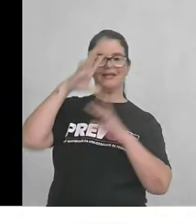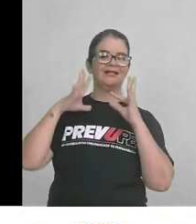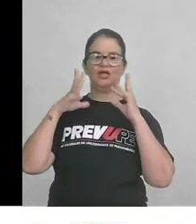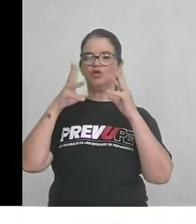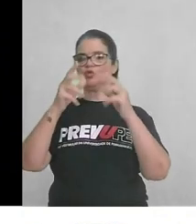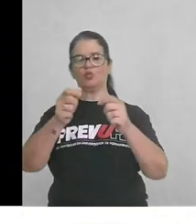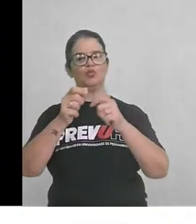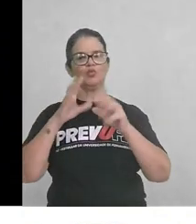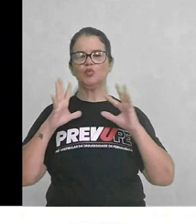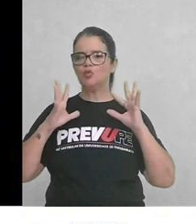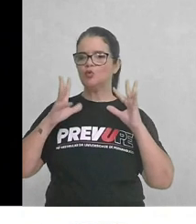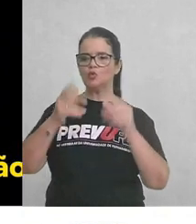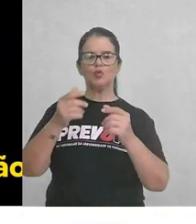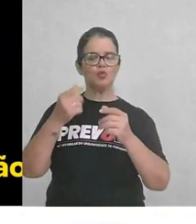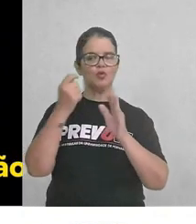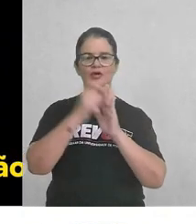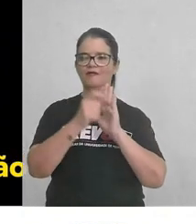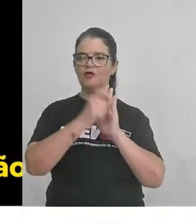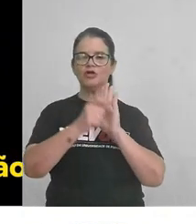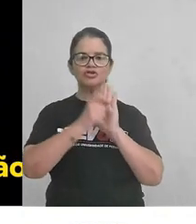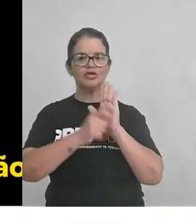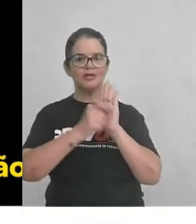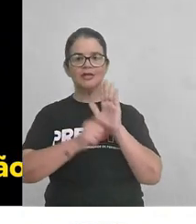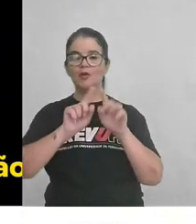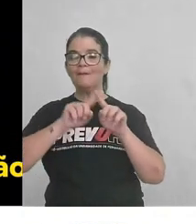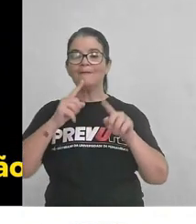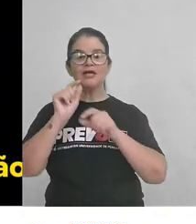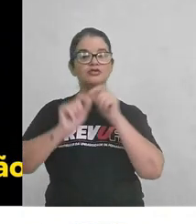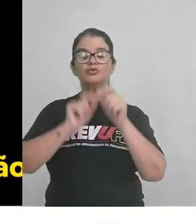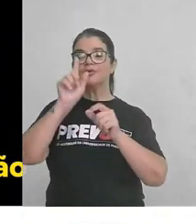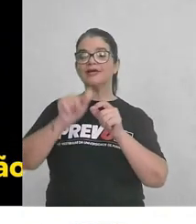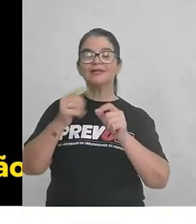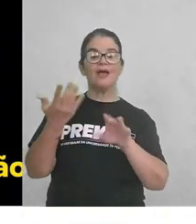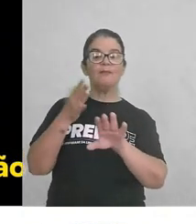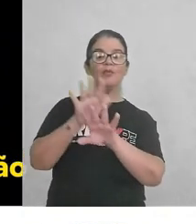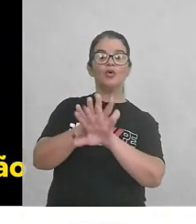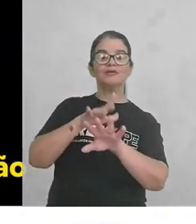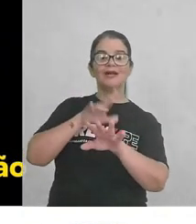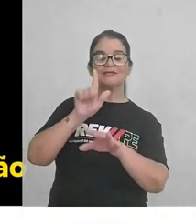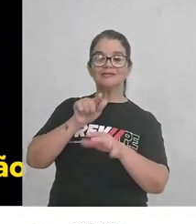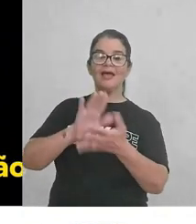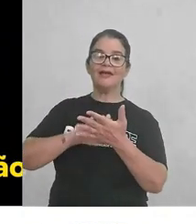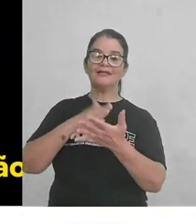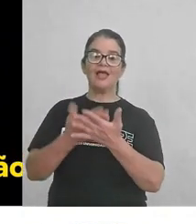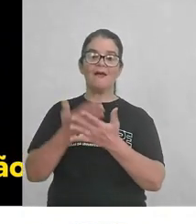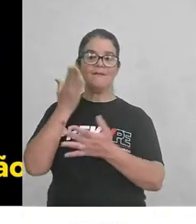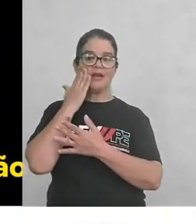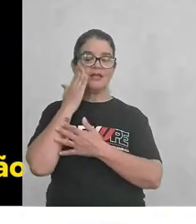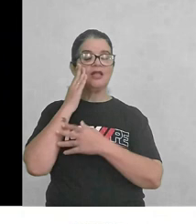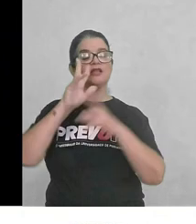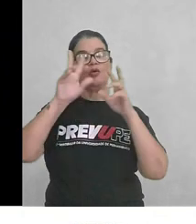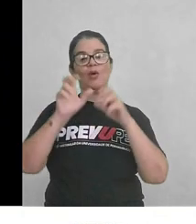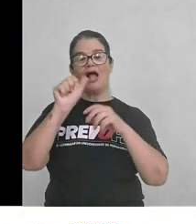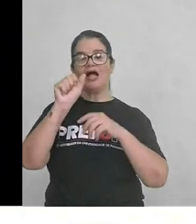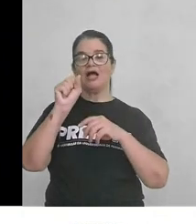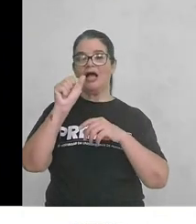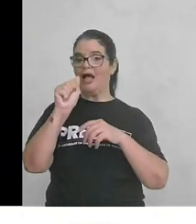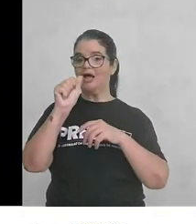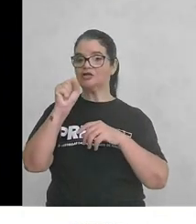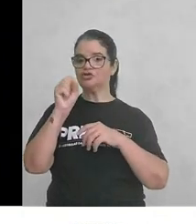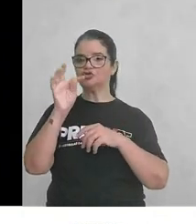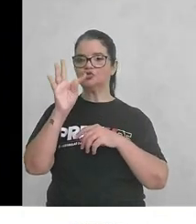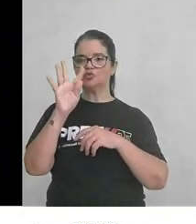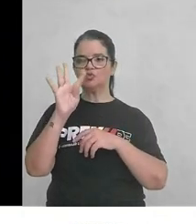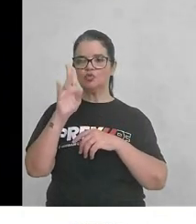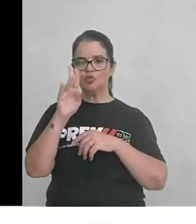trás é a interpretação, astuto, no quê? Interpretar através da minha compreensão. Ele pede um modelo